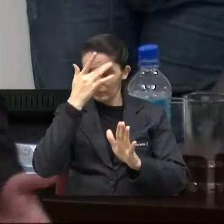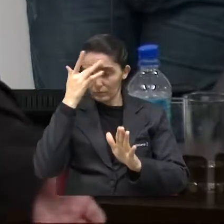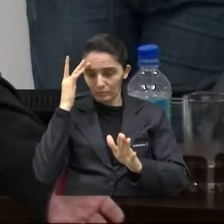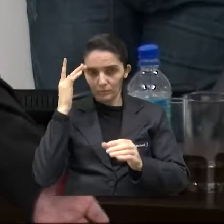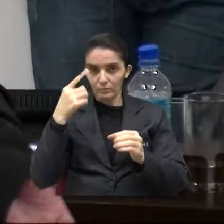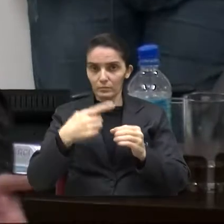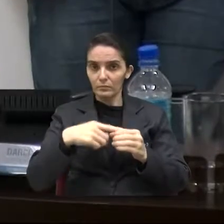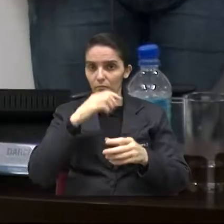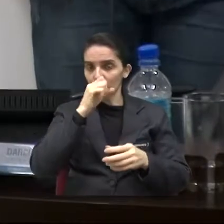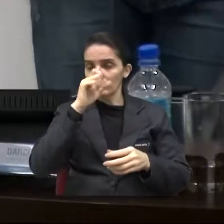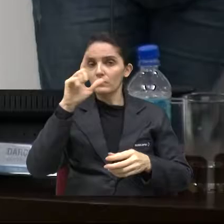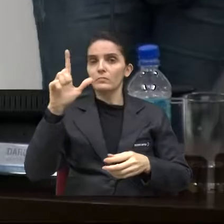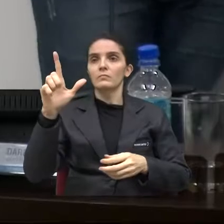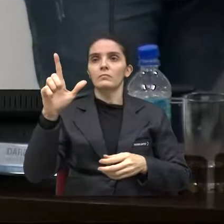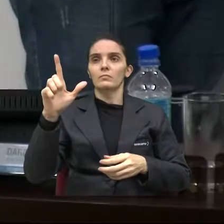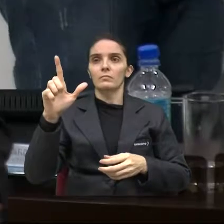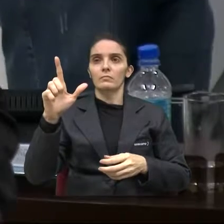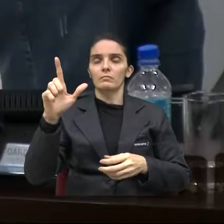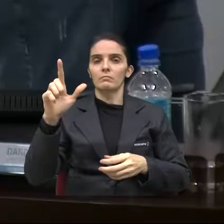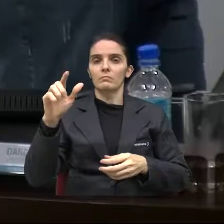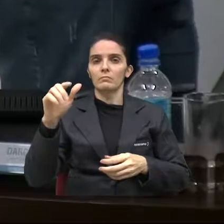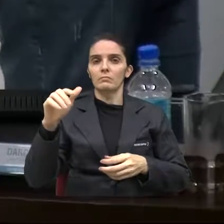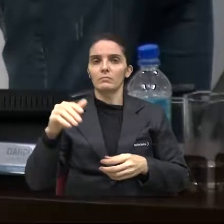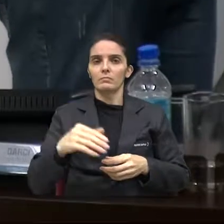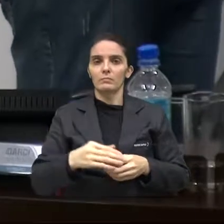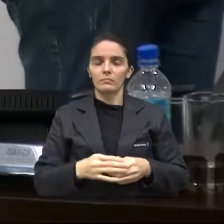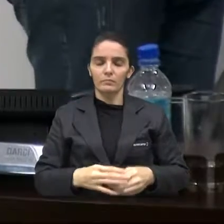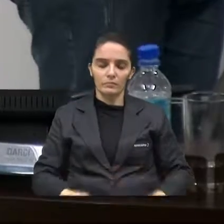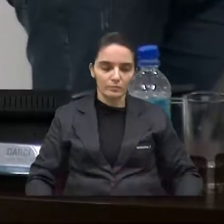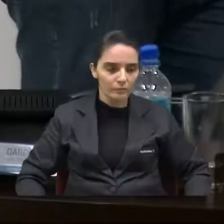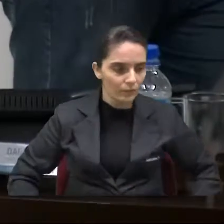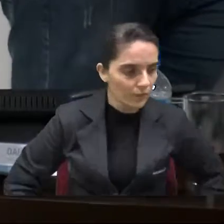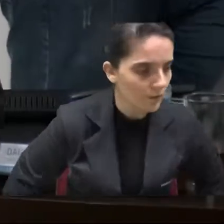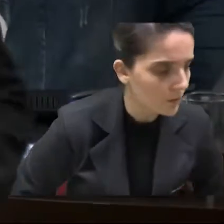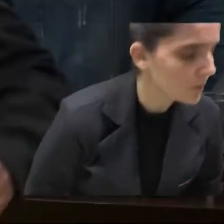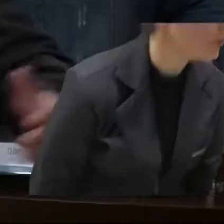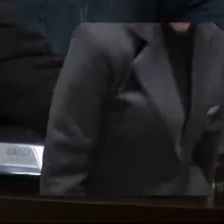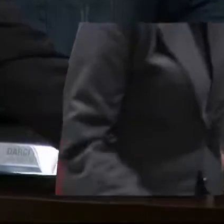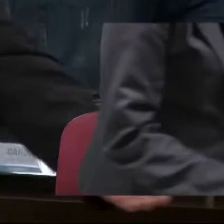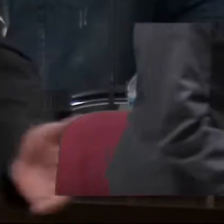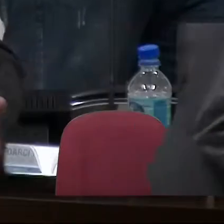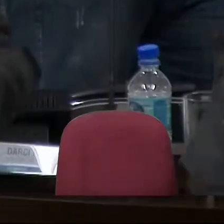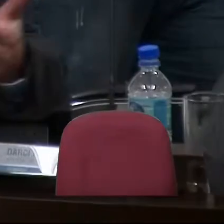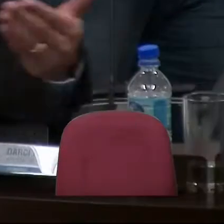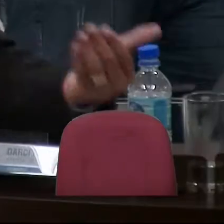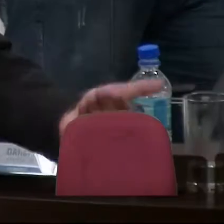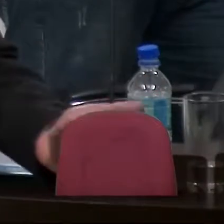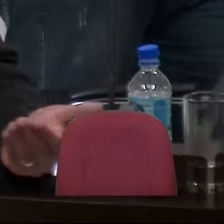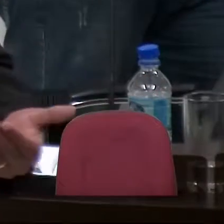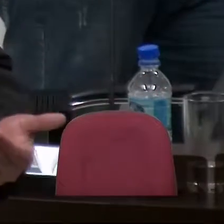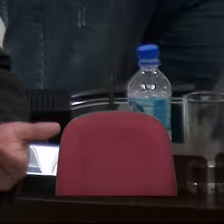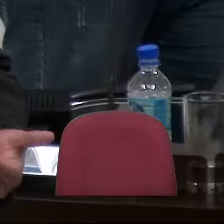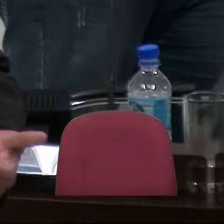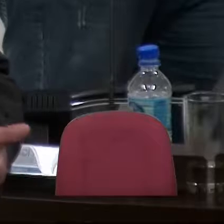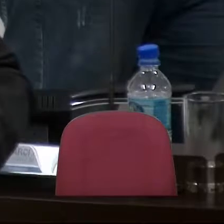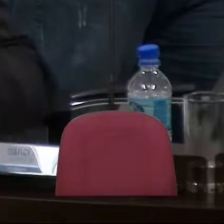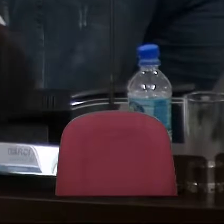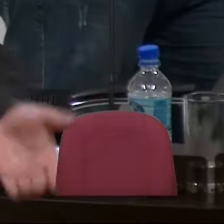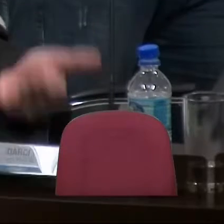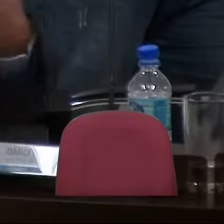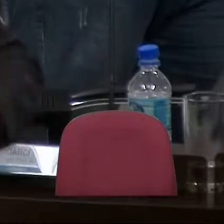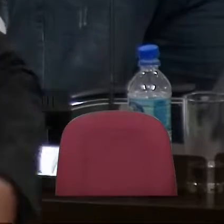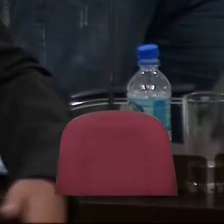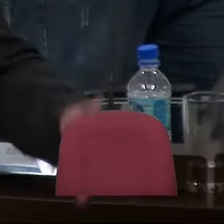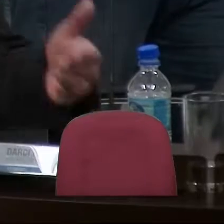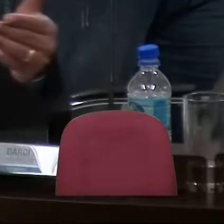Eu não sei de onde a construtora se trará funcionários